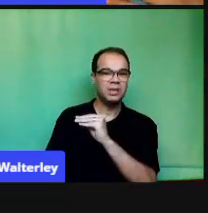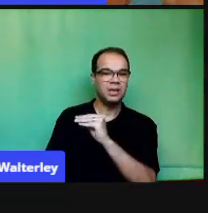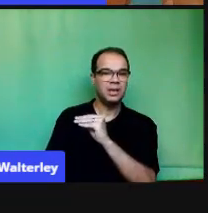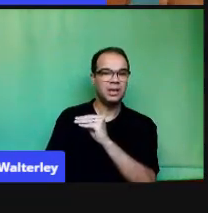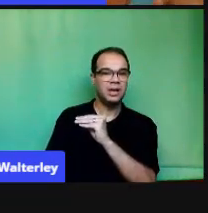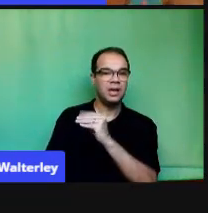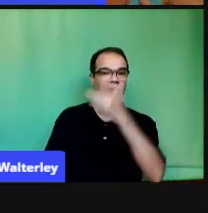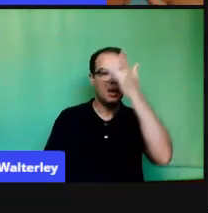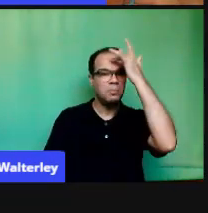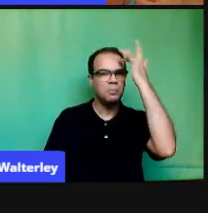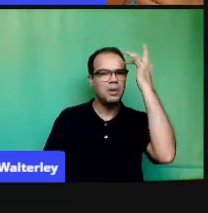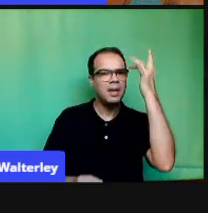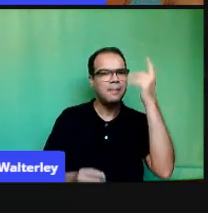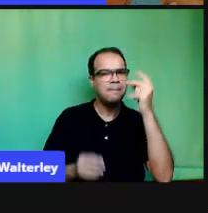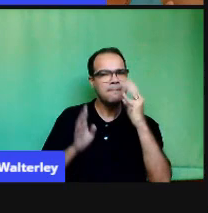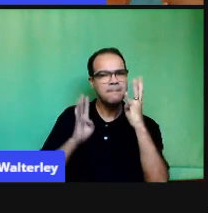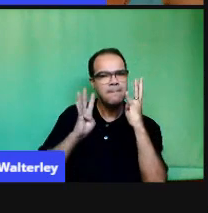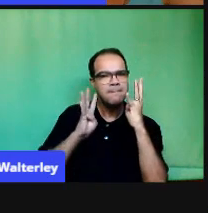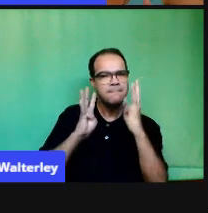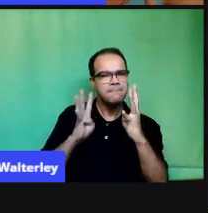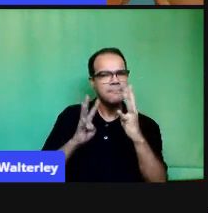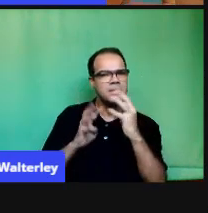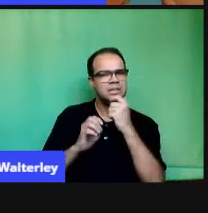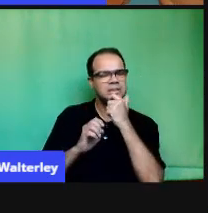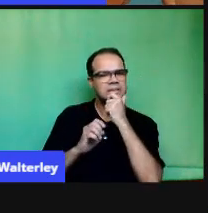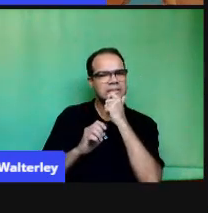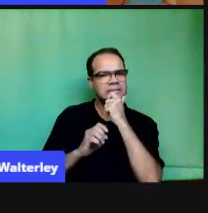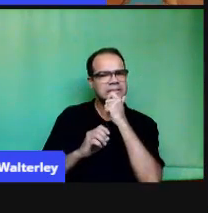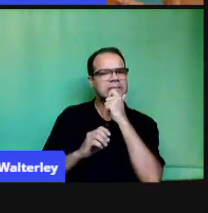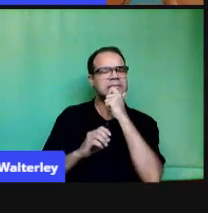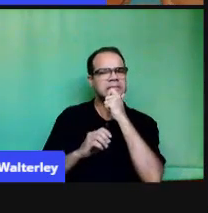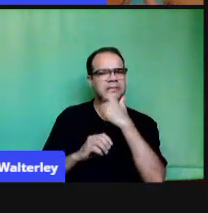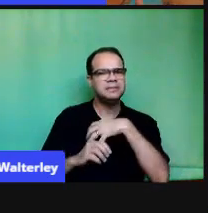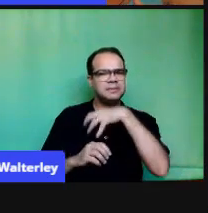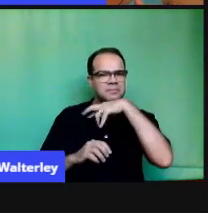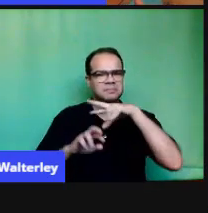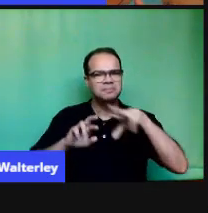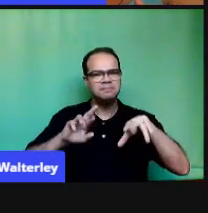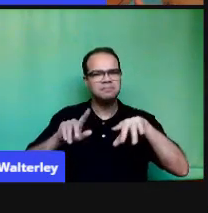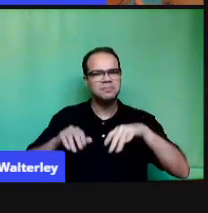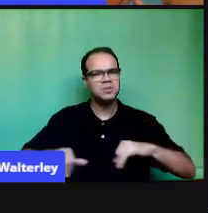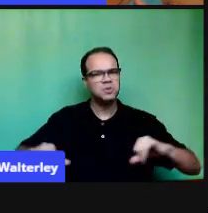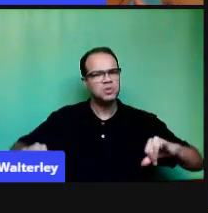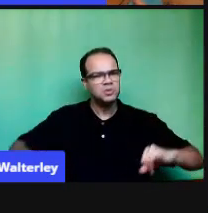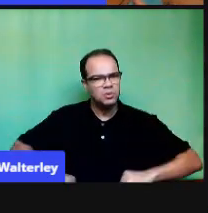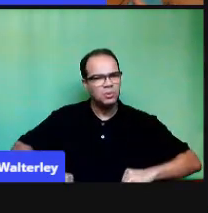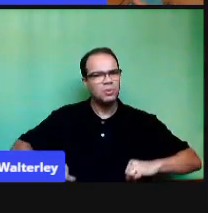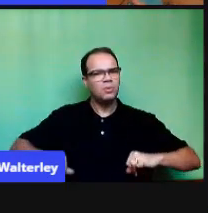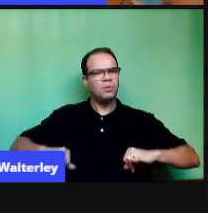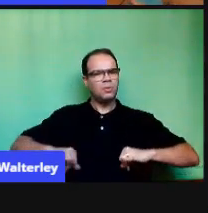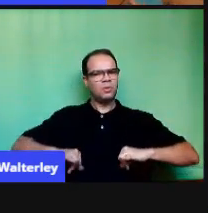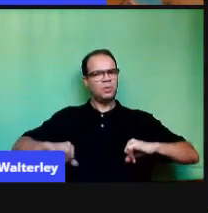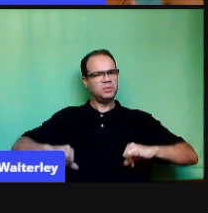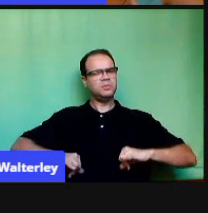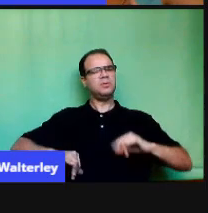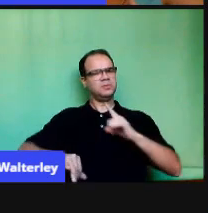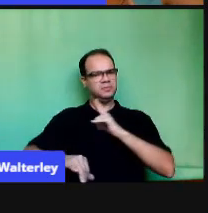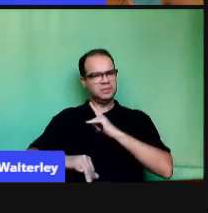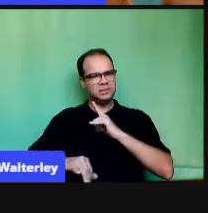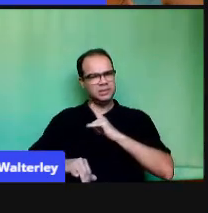estava agressivo, que os animais estavam sofrendo e que havia uma visão de um sistema muito